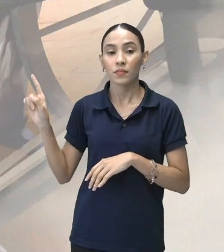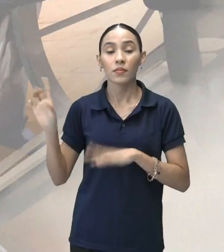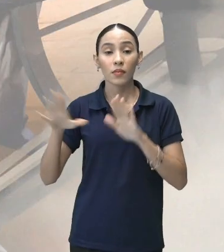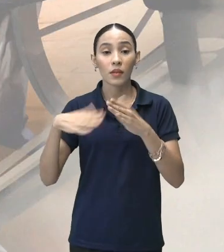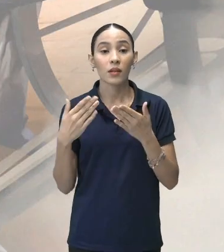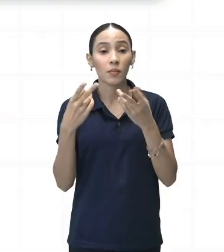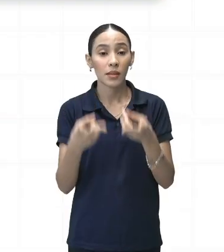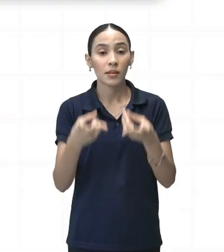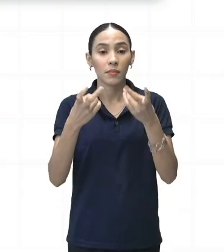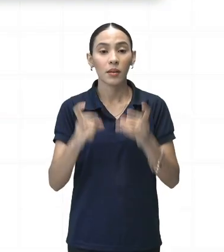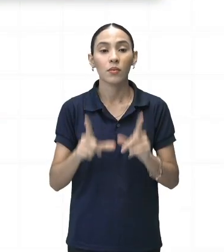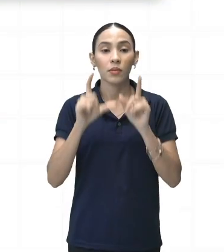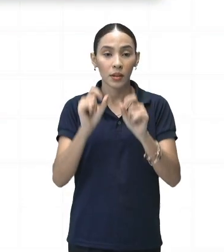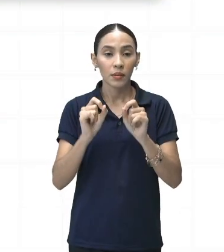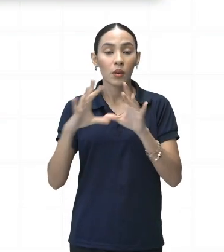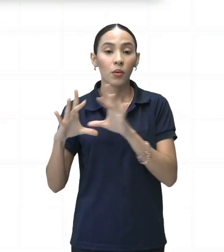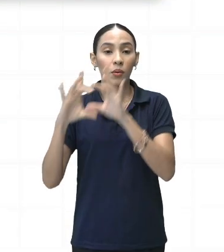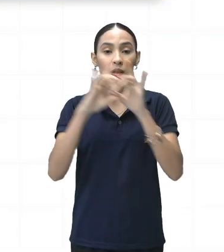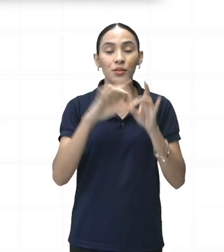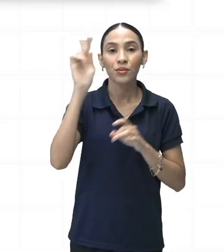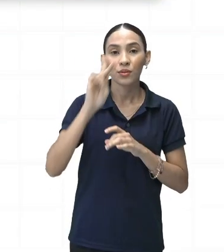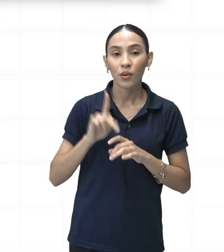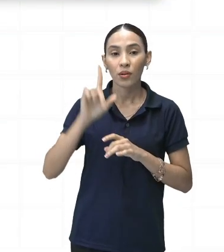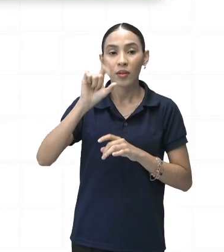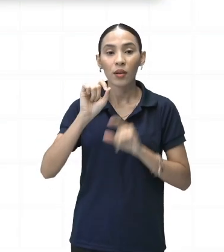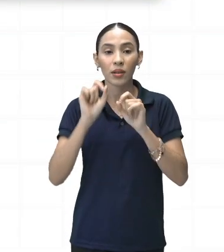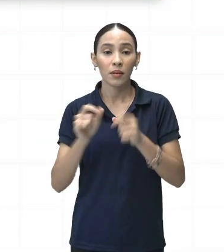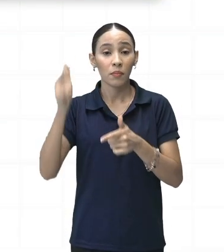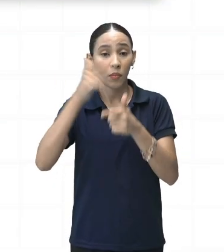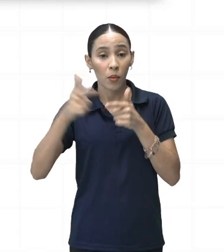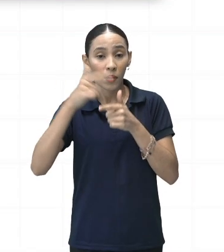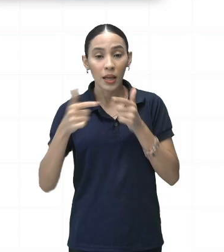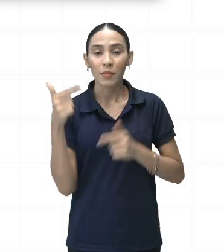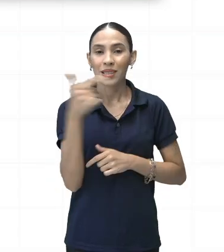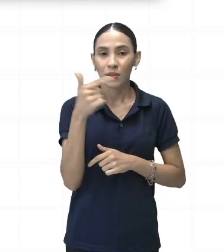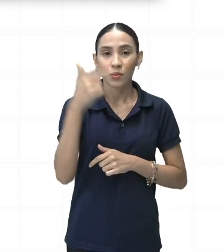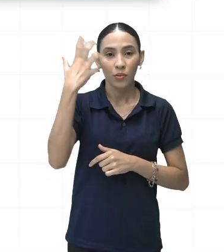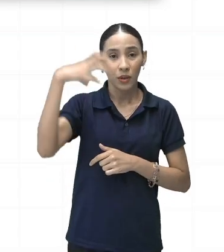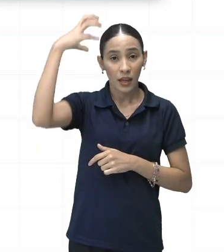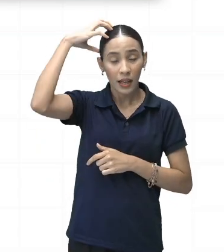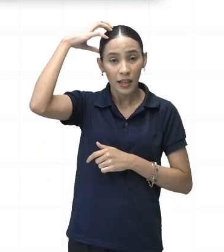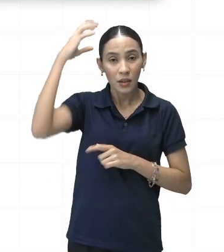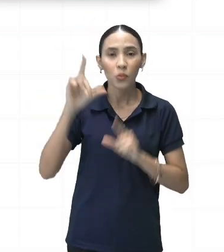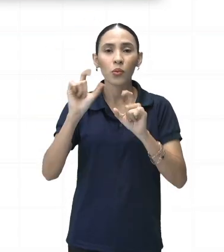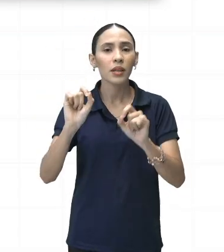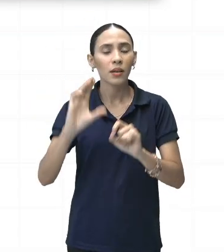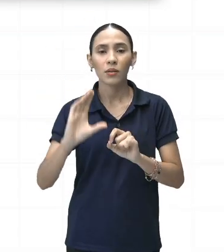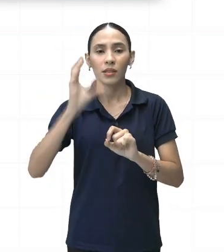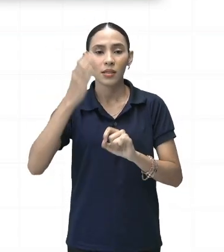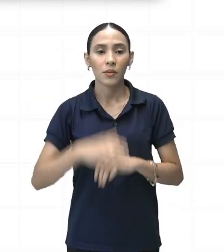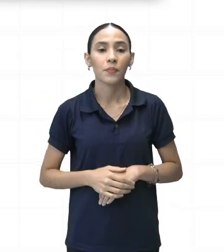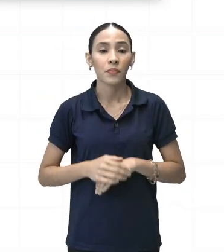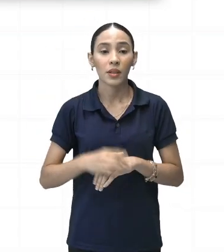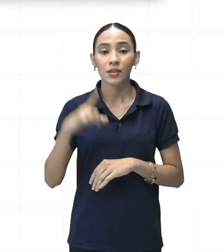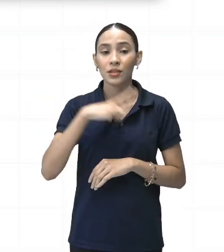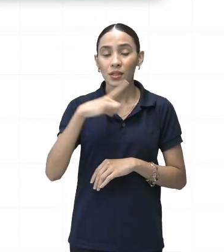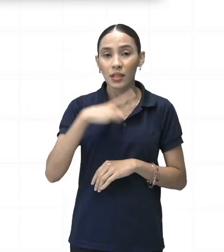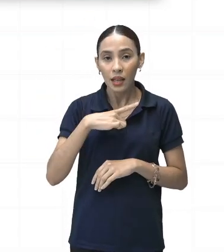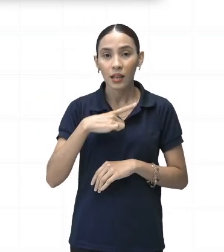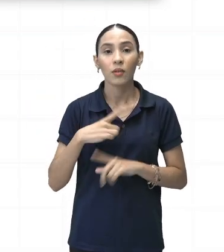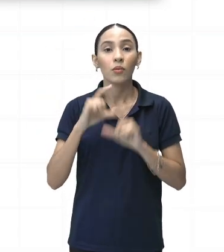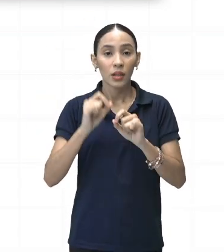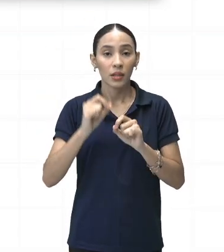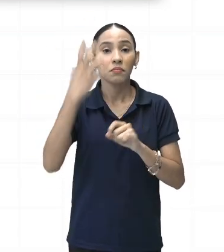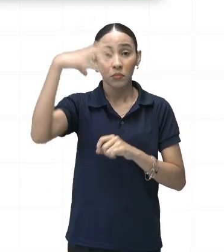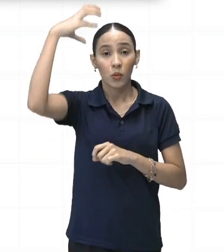movimento republicano. Acompanhem comigo. Vamos observar que o contexto histórico é justamente a crise do Segundo Reinado. O